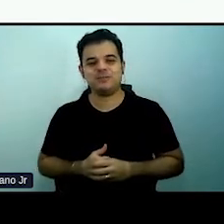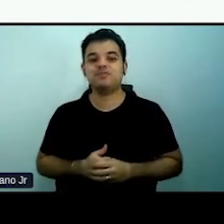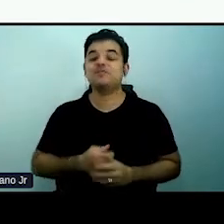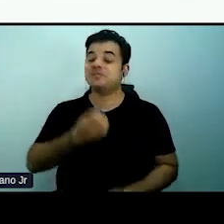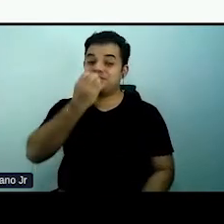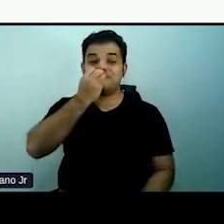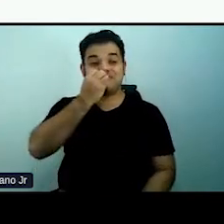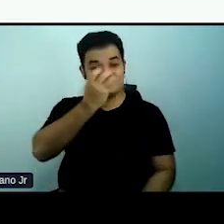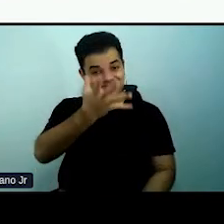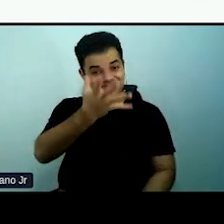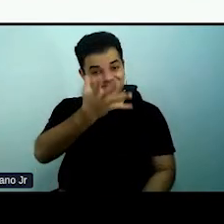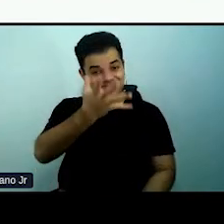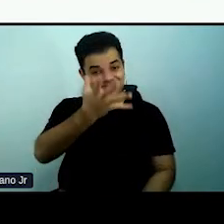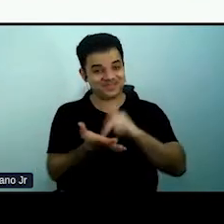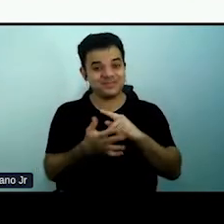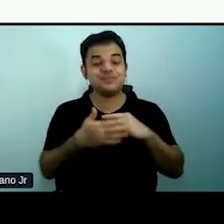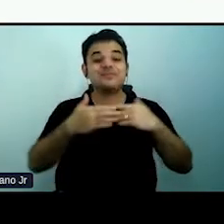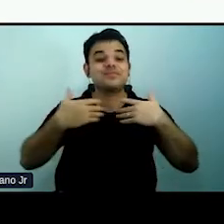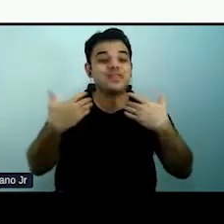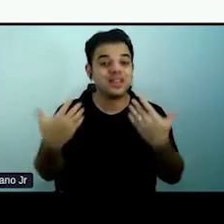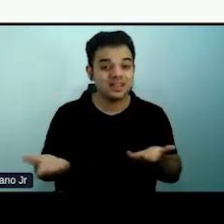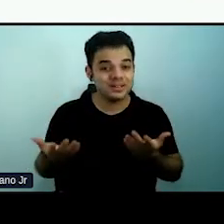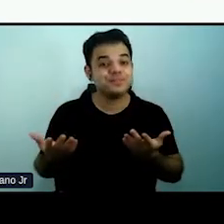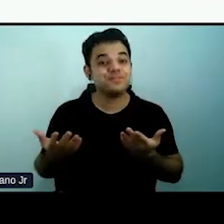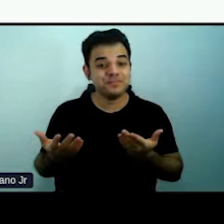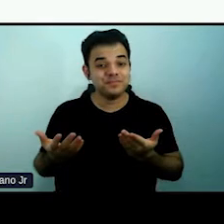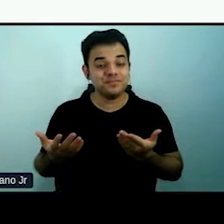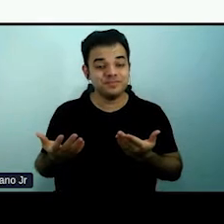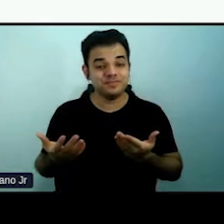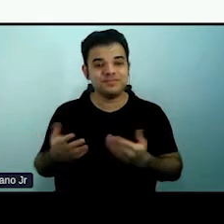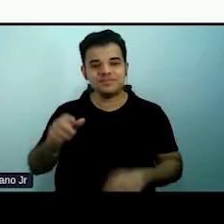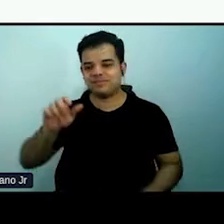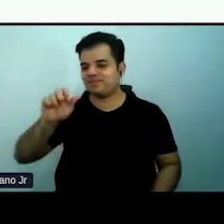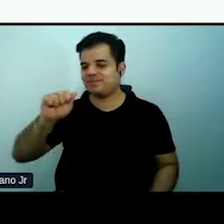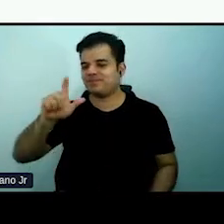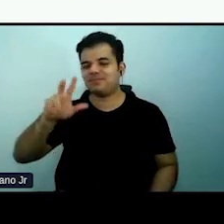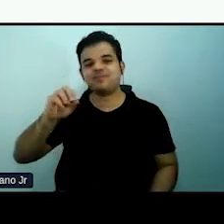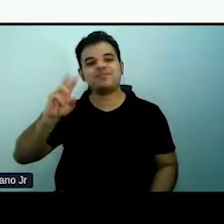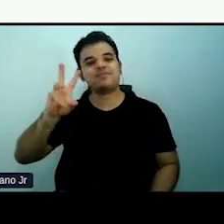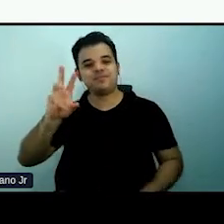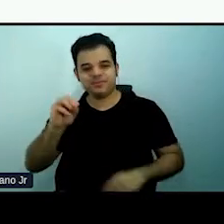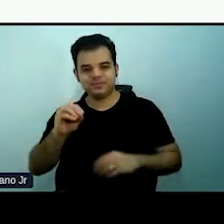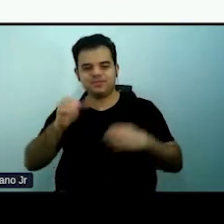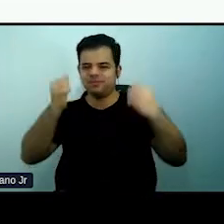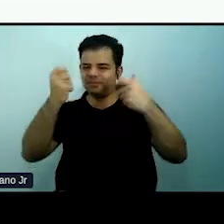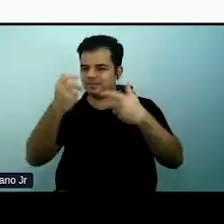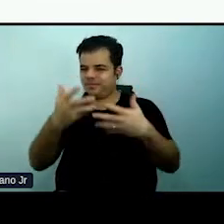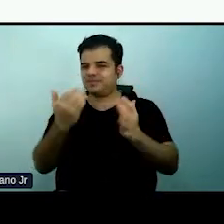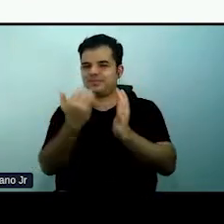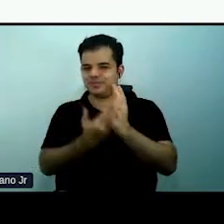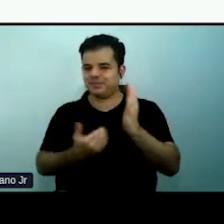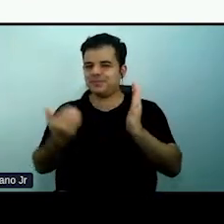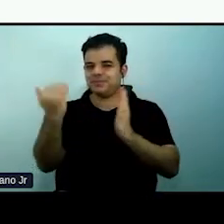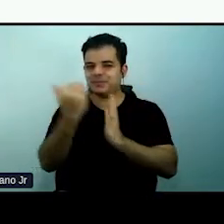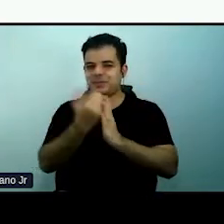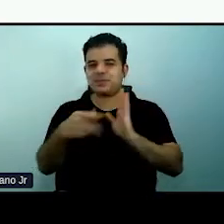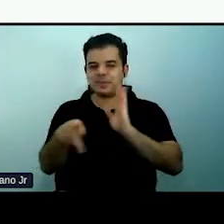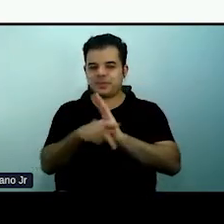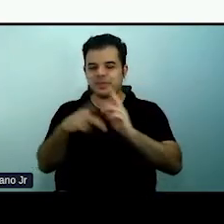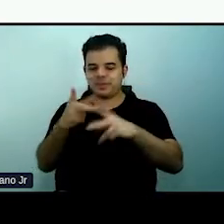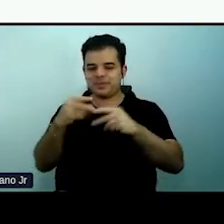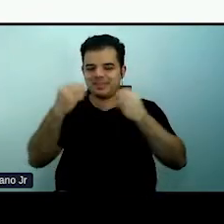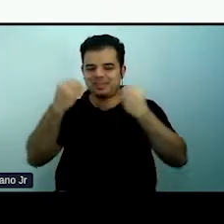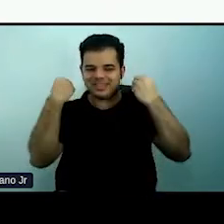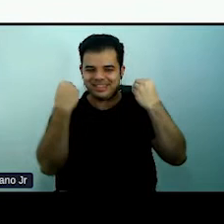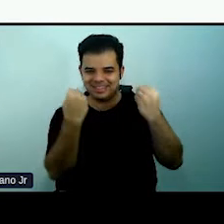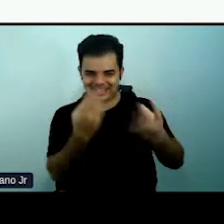Boa! E aí, o Álvaro vai comentar ainda mais sobre um presentinho que